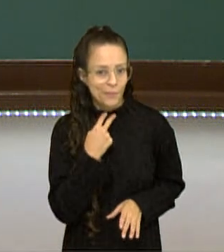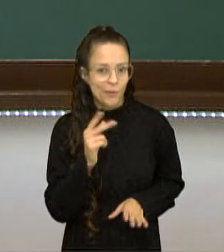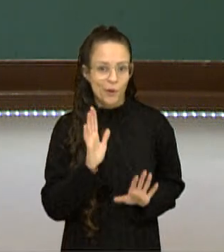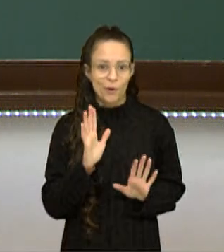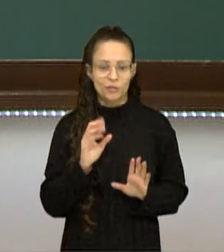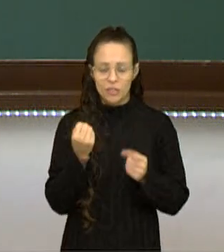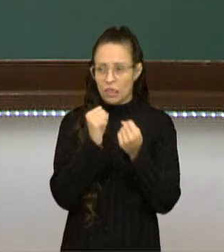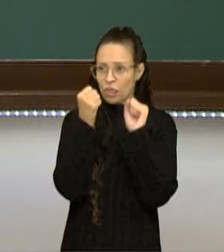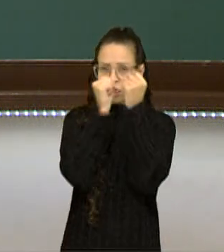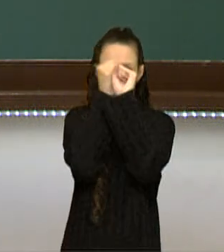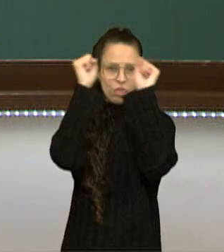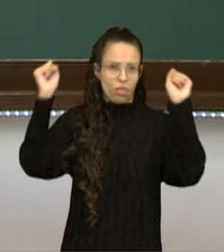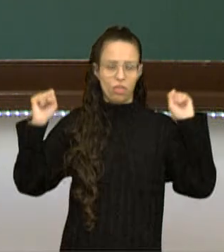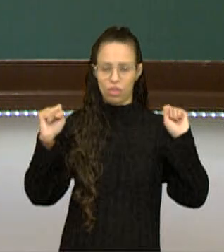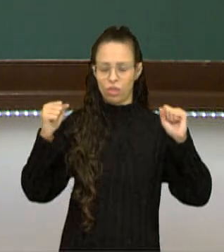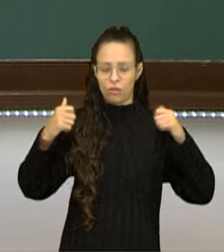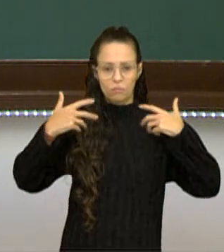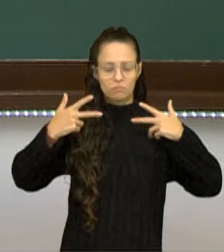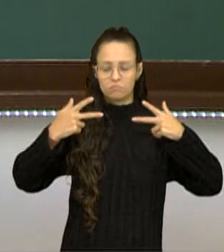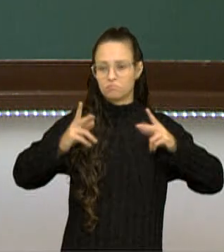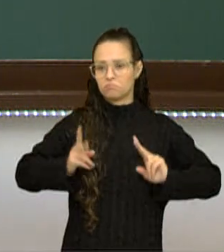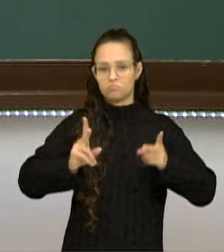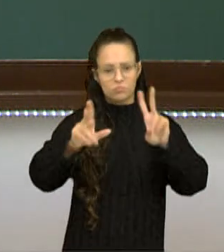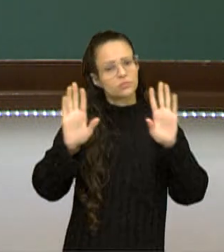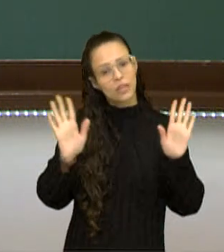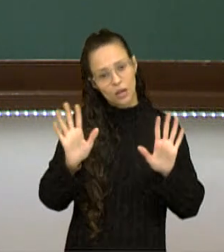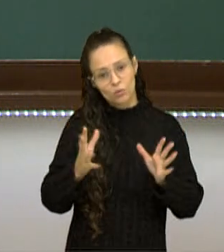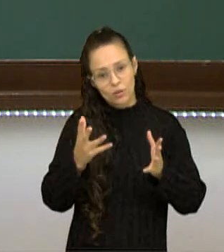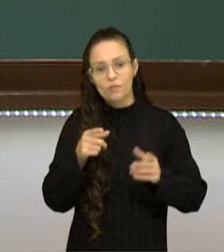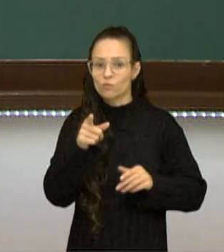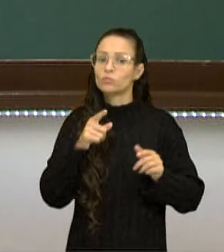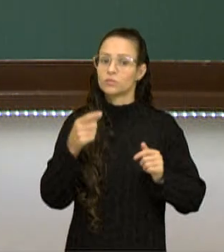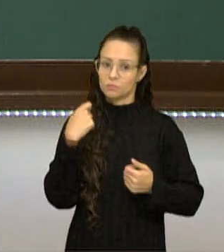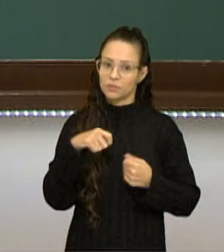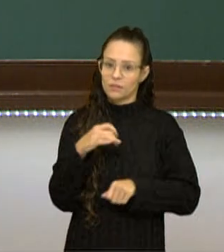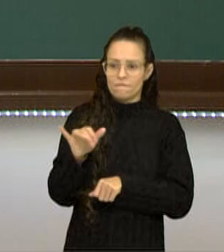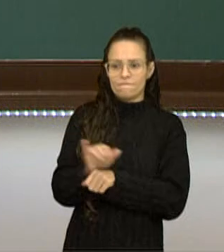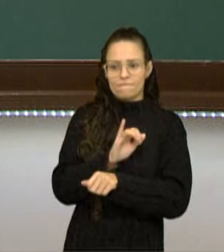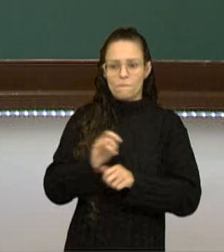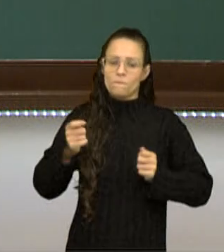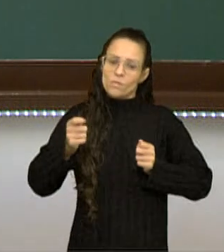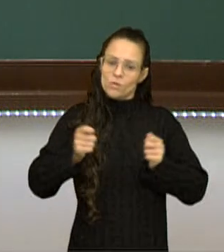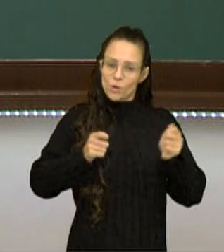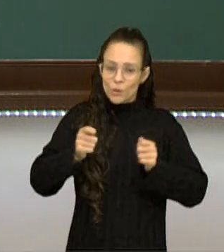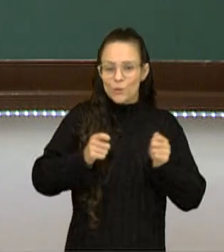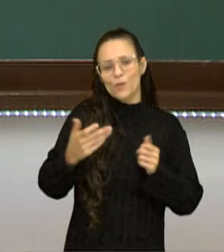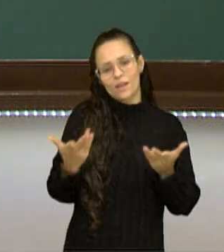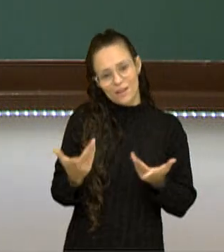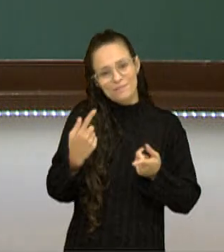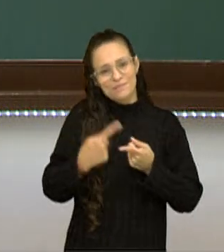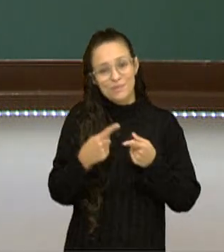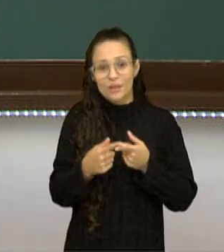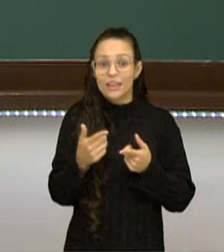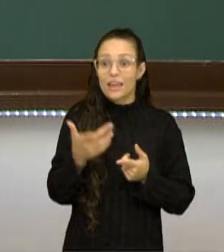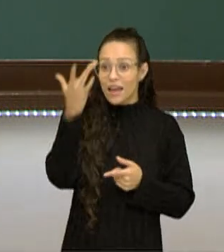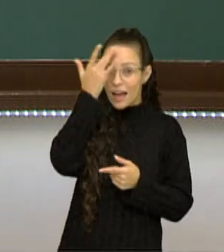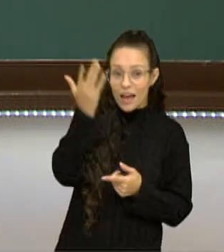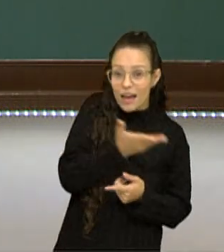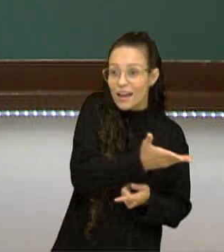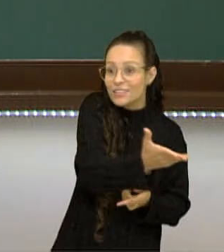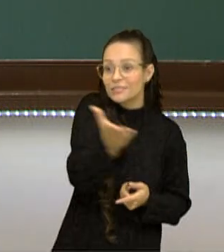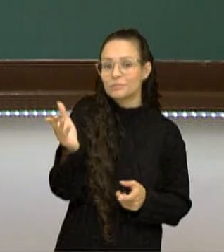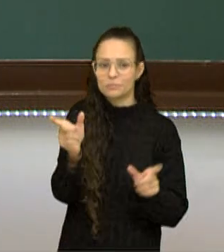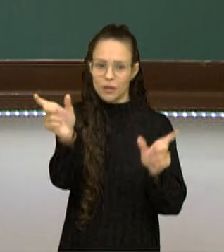essa agressividade, intolerância permanecer, né? Você tem que saber lidar com isso, tá? Porque as pessoas ao